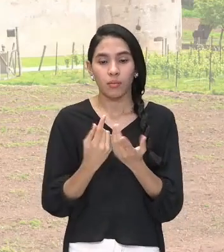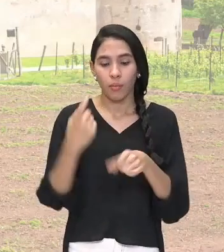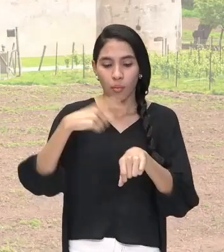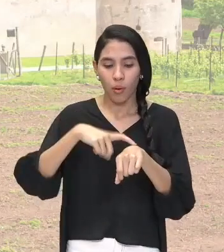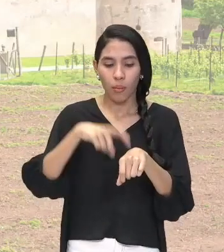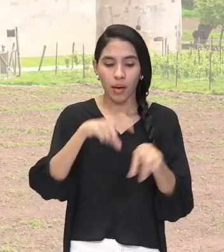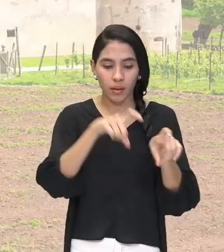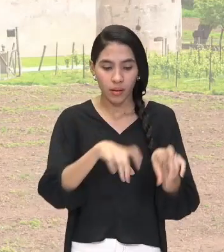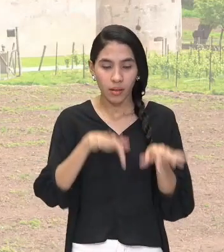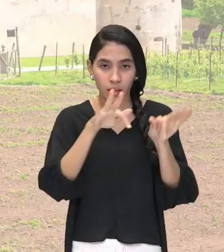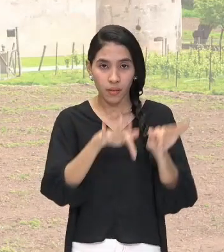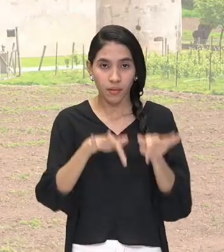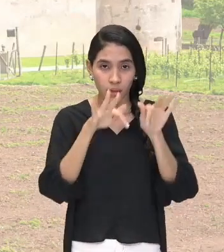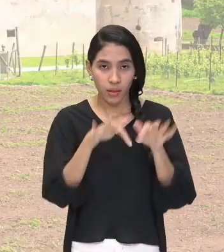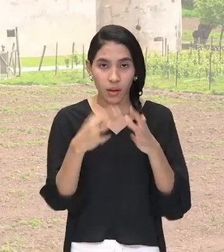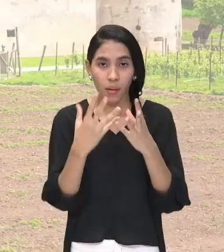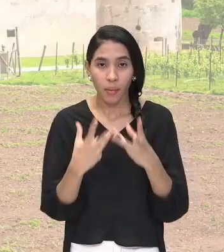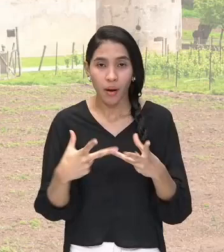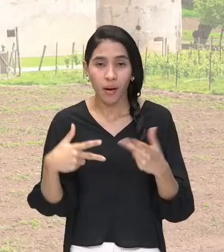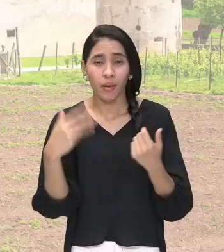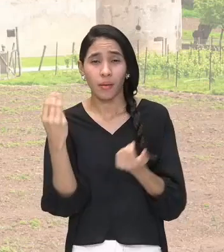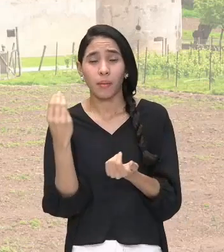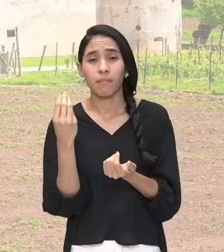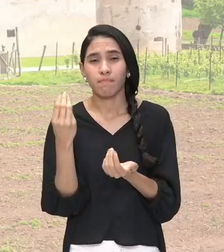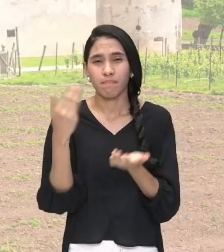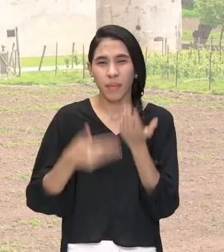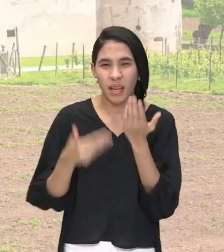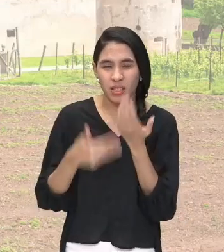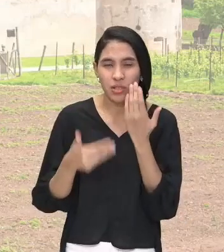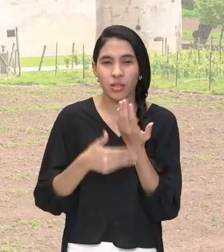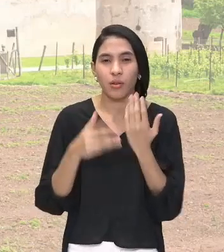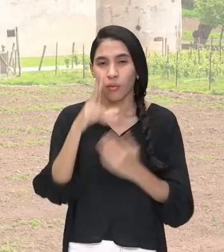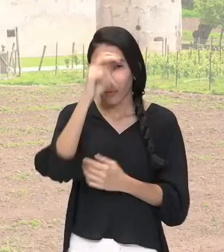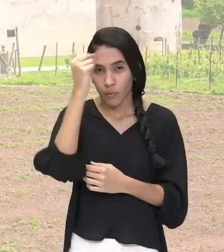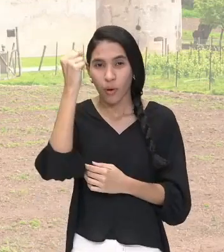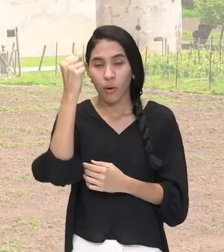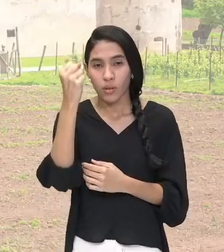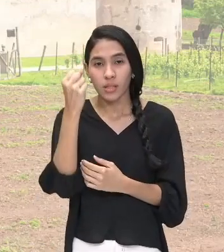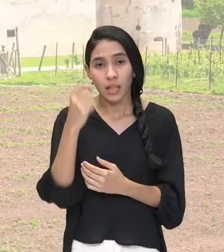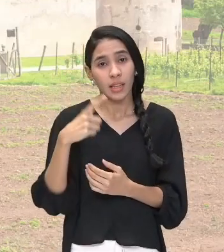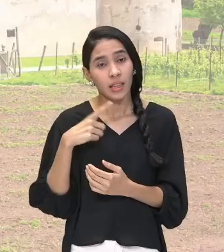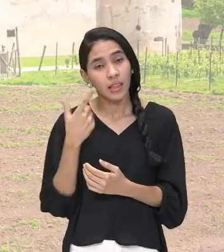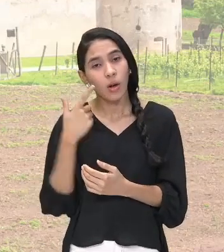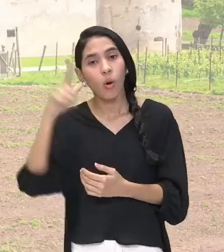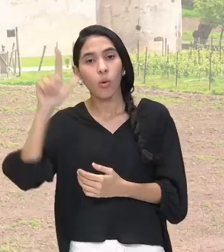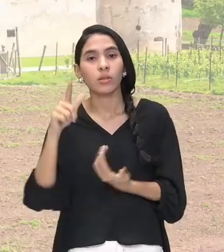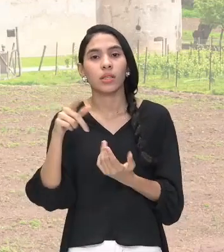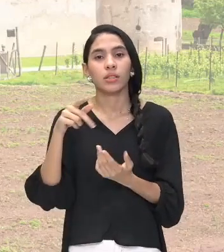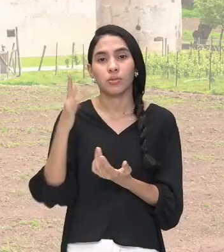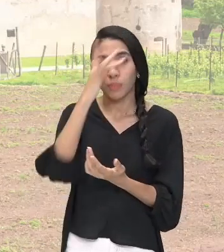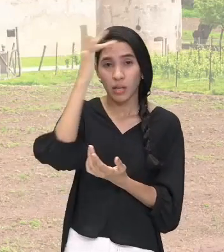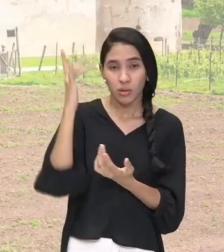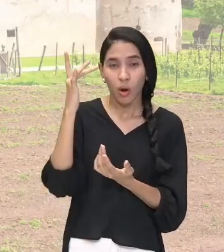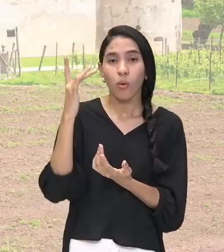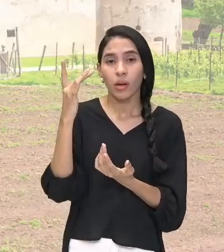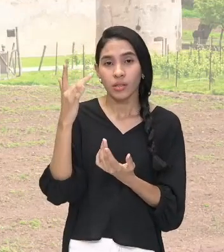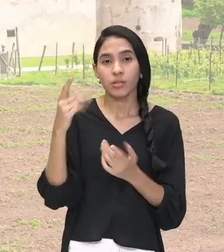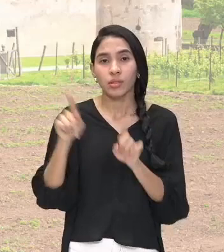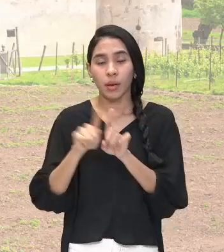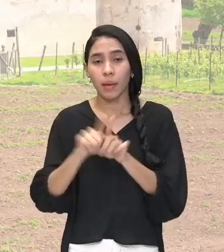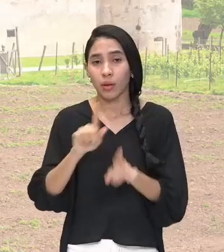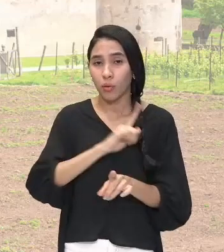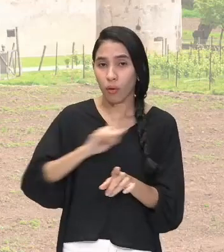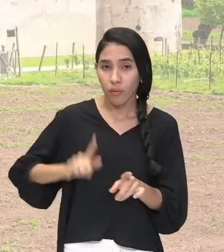enfraqueciam, as autoridades centrais ganhavam mais controle sobre os seus territórios. E a gente